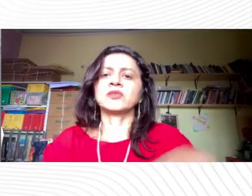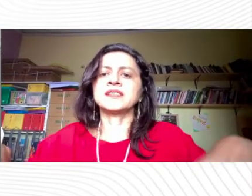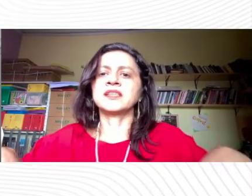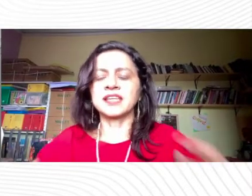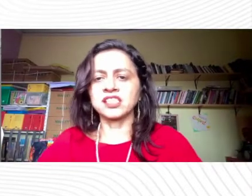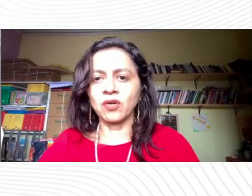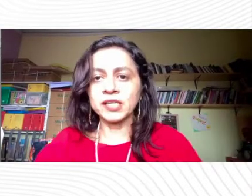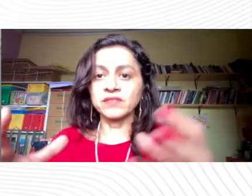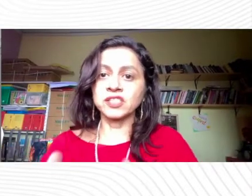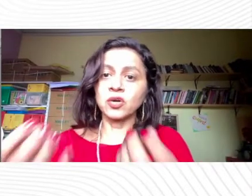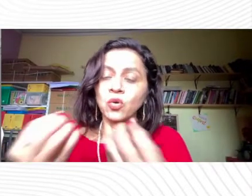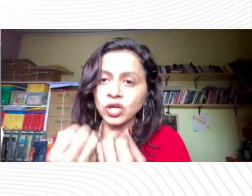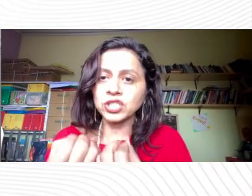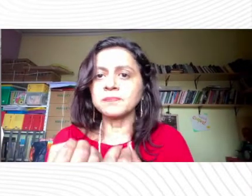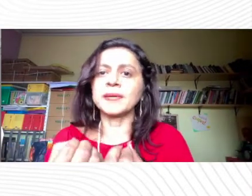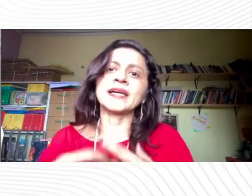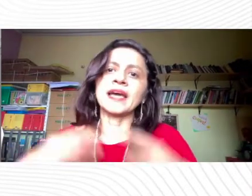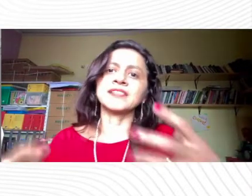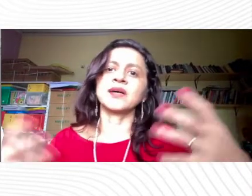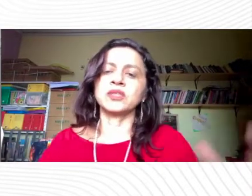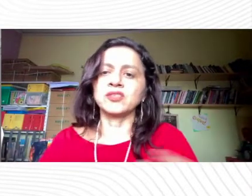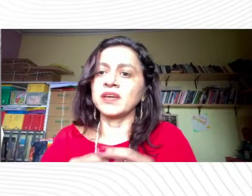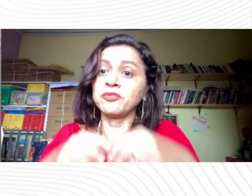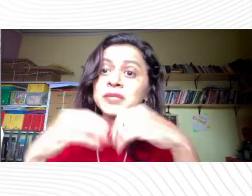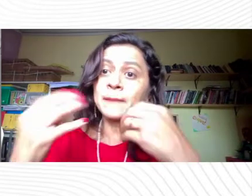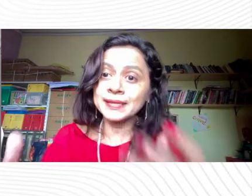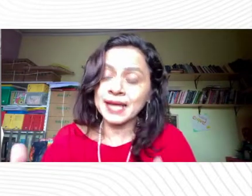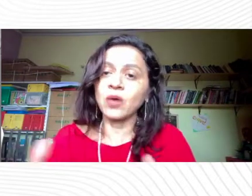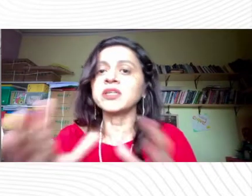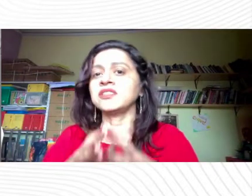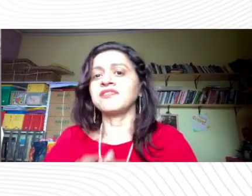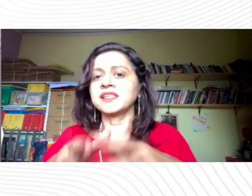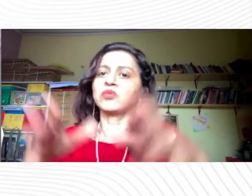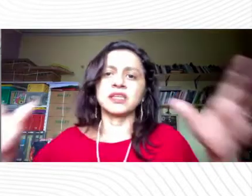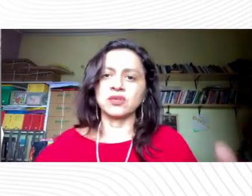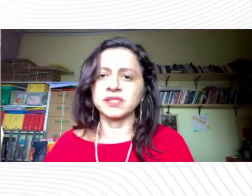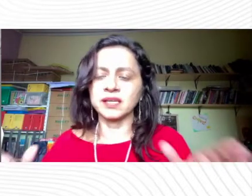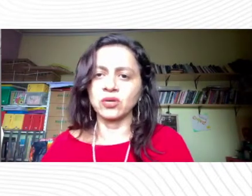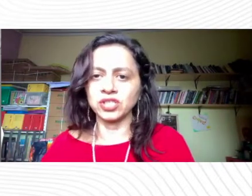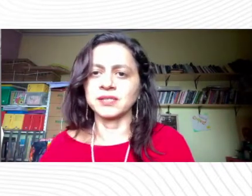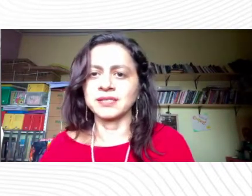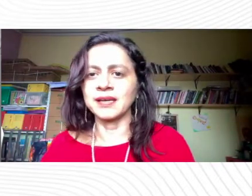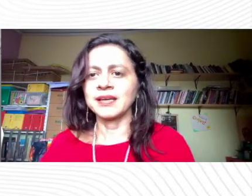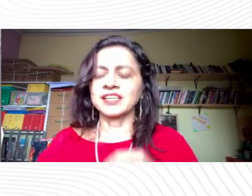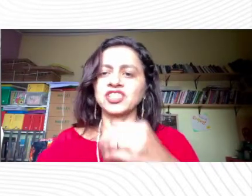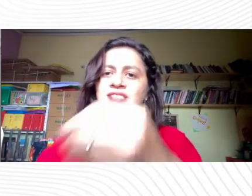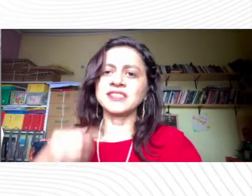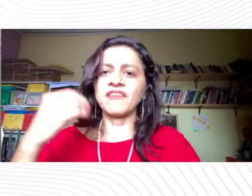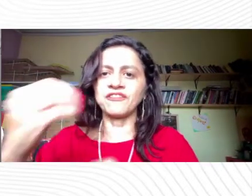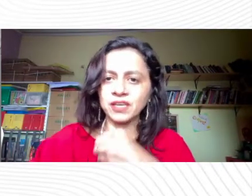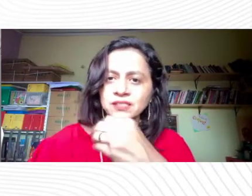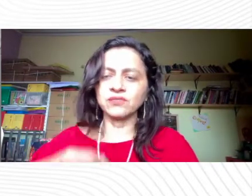essa questão das estratégias formativas que hoje, para que elas aconteçam, é fundamental que a gente faça uso das novas tecnologias, né? Que a